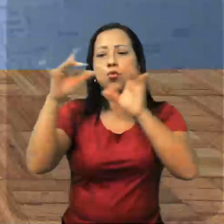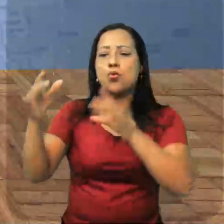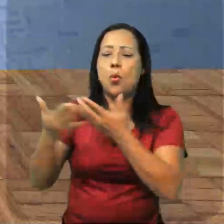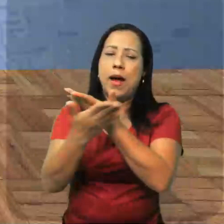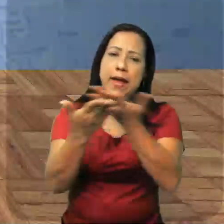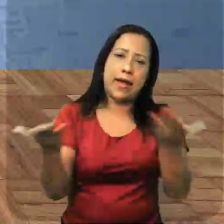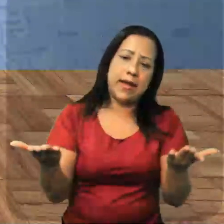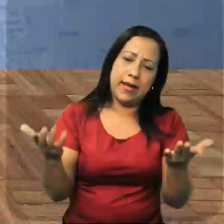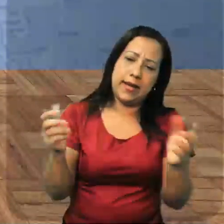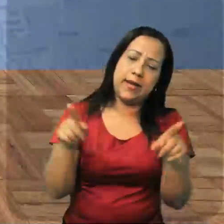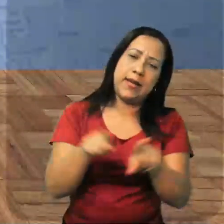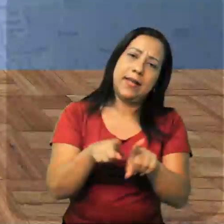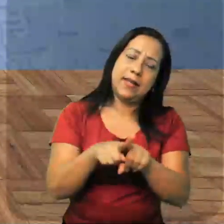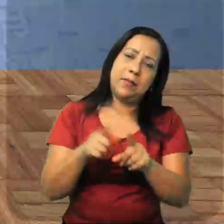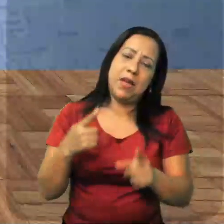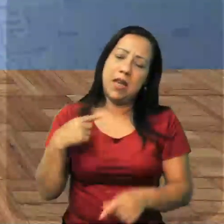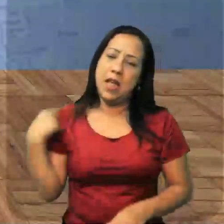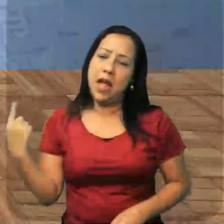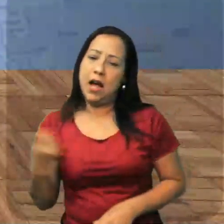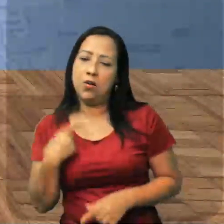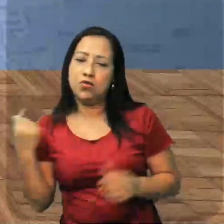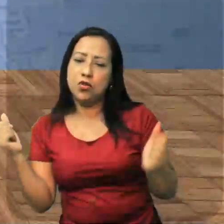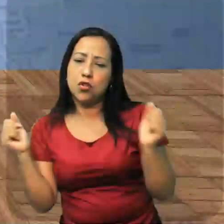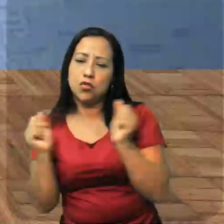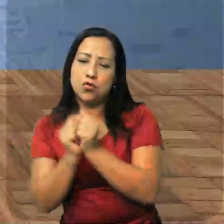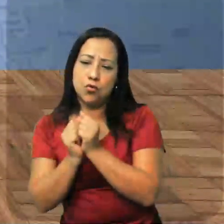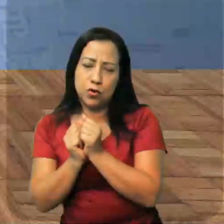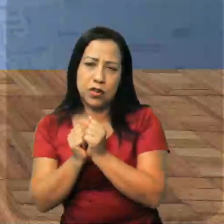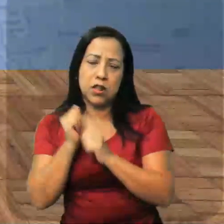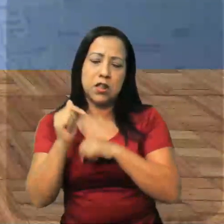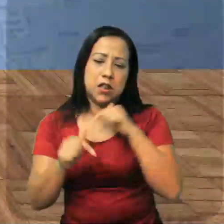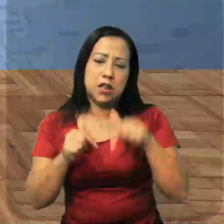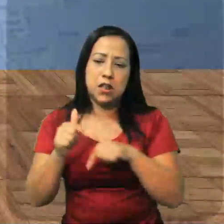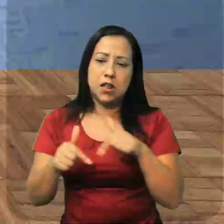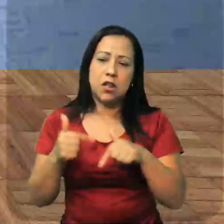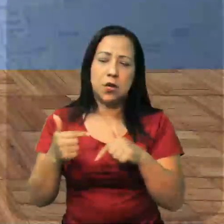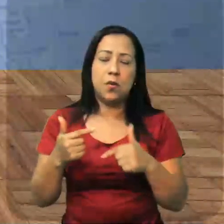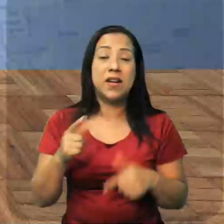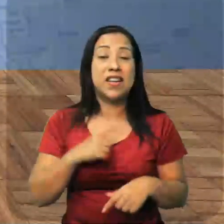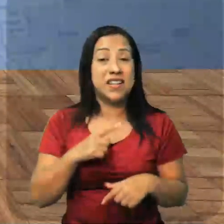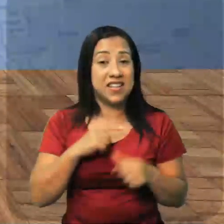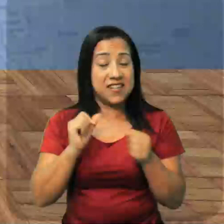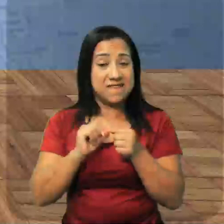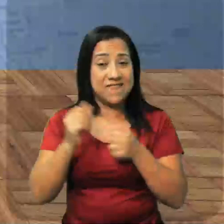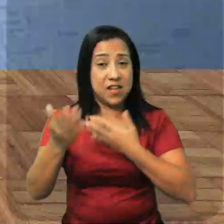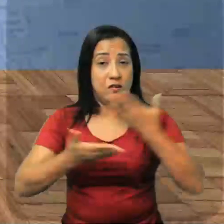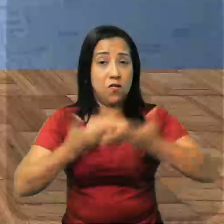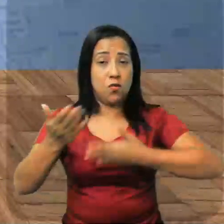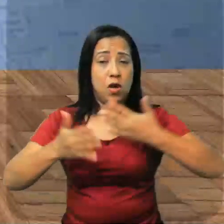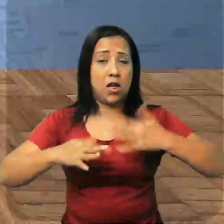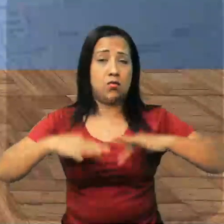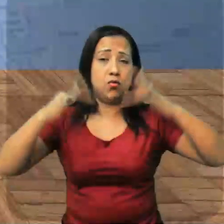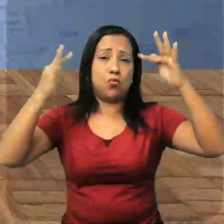nossos colaboradores que fazem essa mediação tecnológica, um grande salto para a